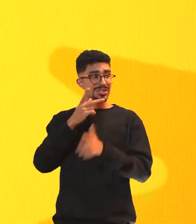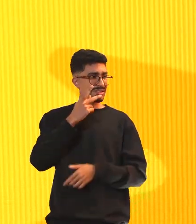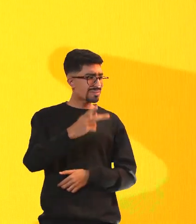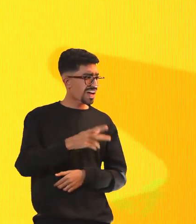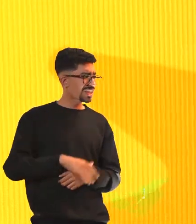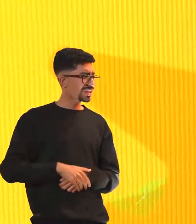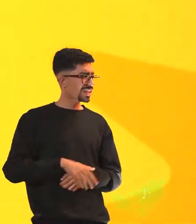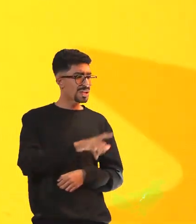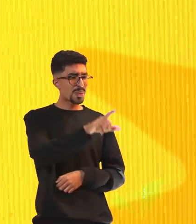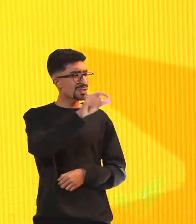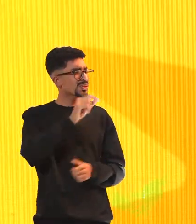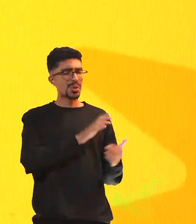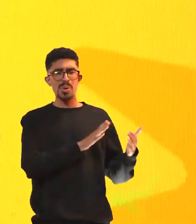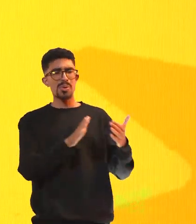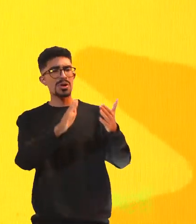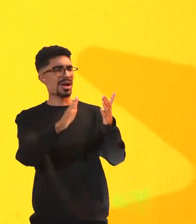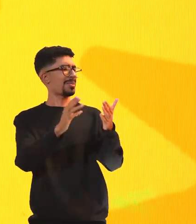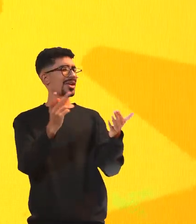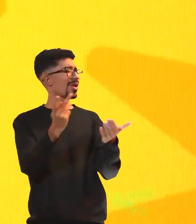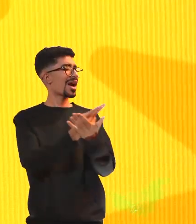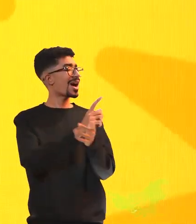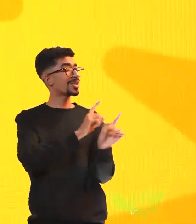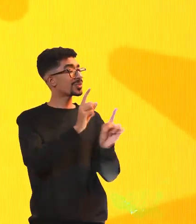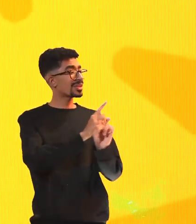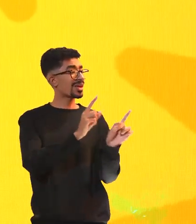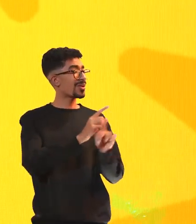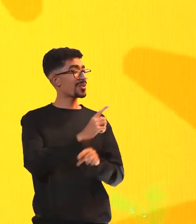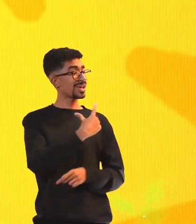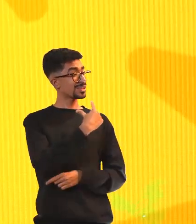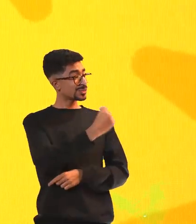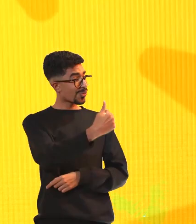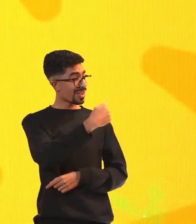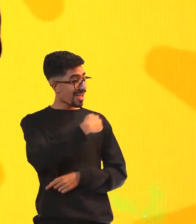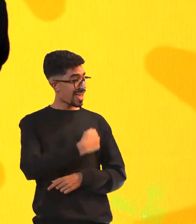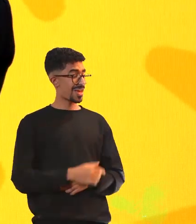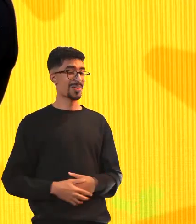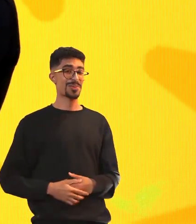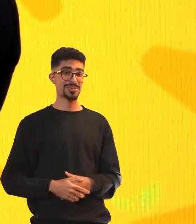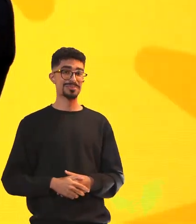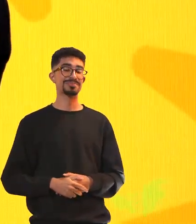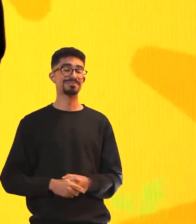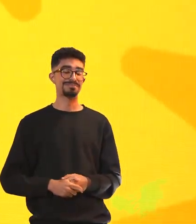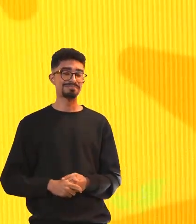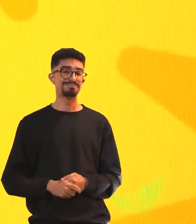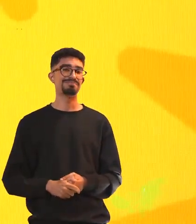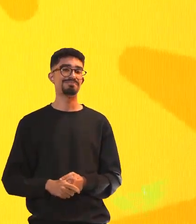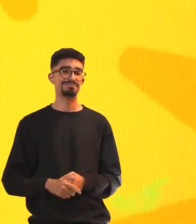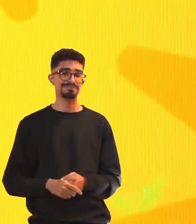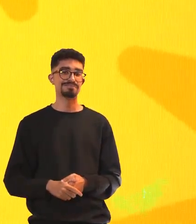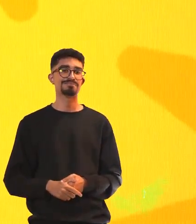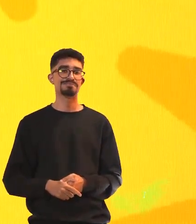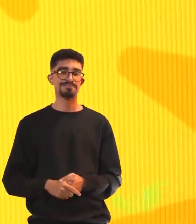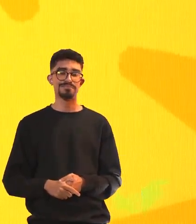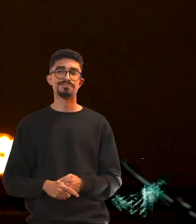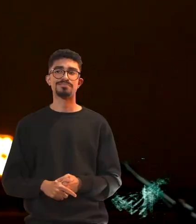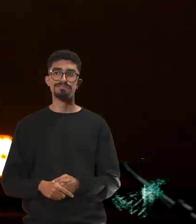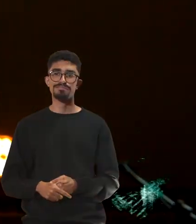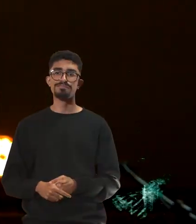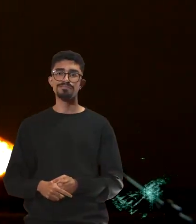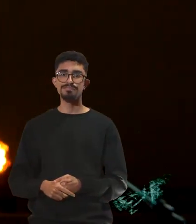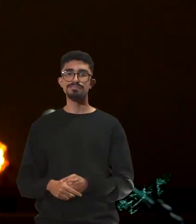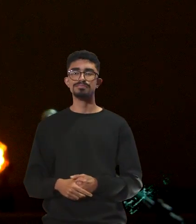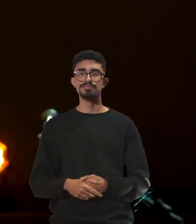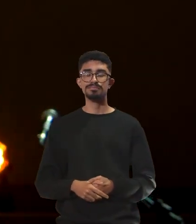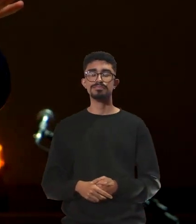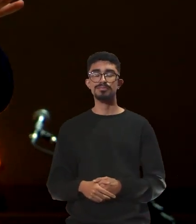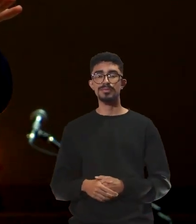aí. Confronto nos redireciona, igual aspirador robô, sabe? Quem tem aspirador robô aqui? Você